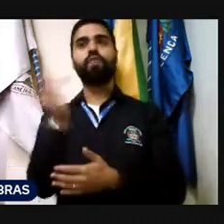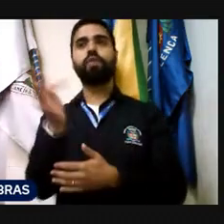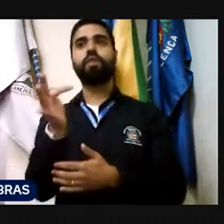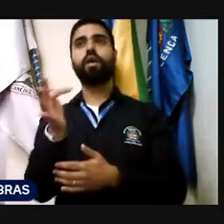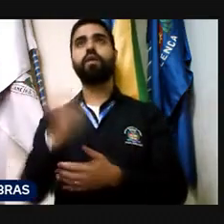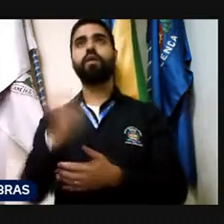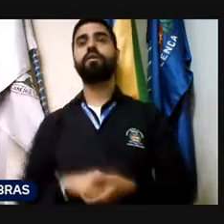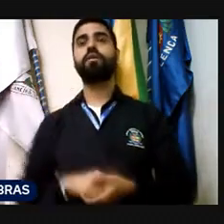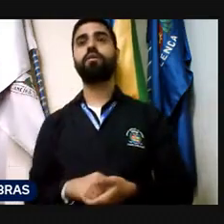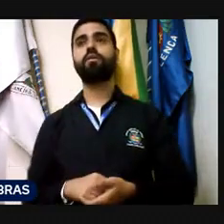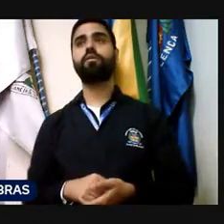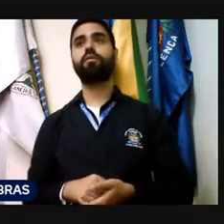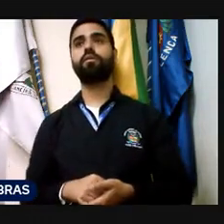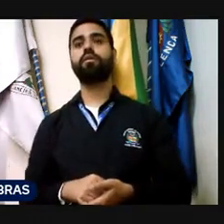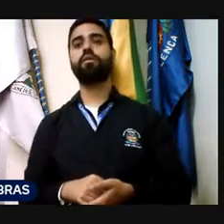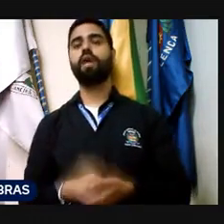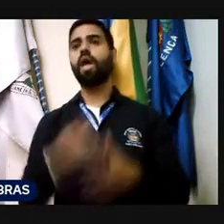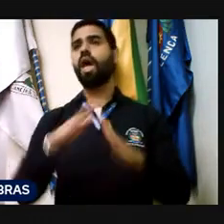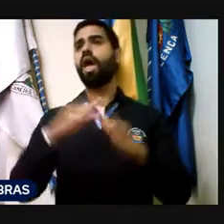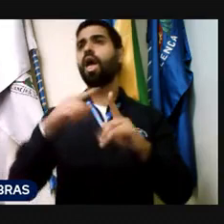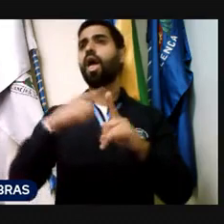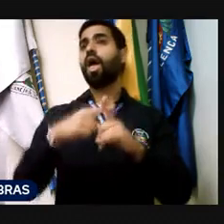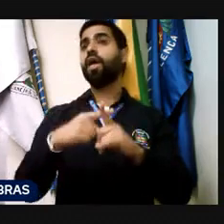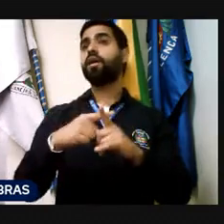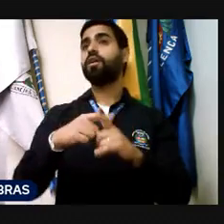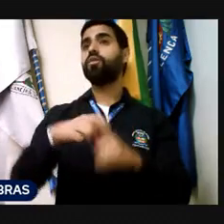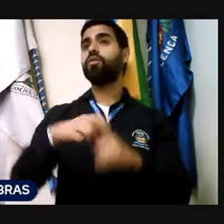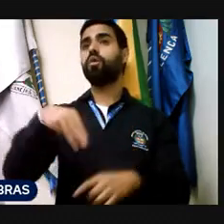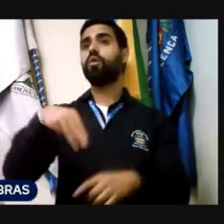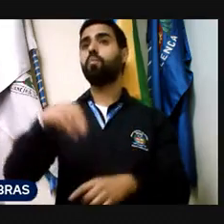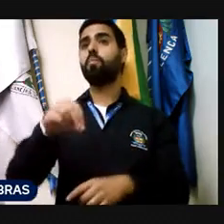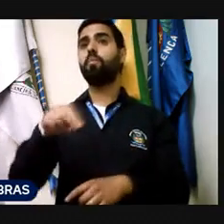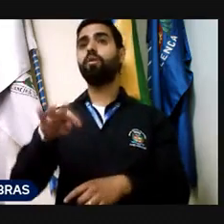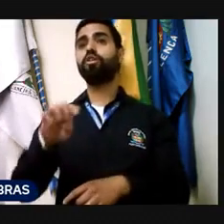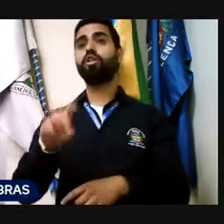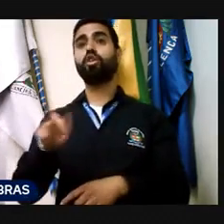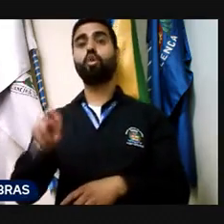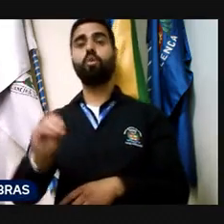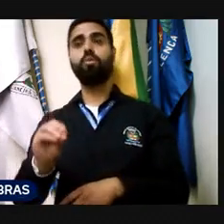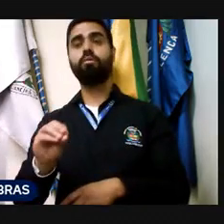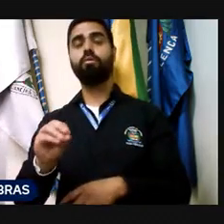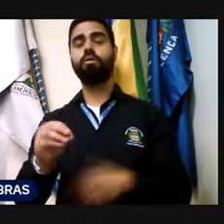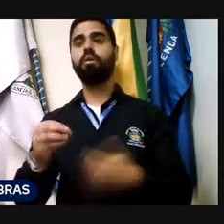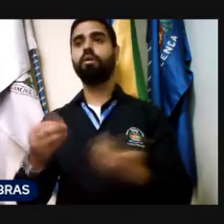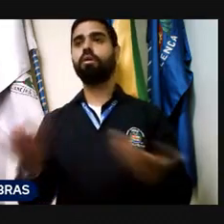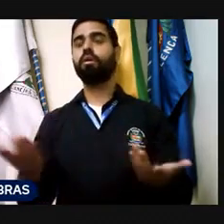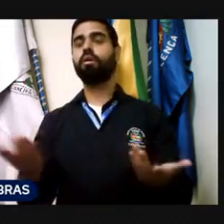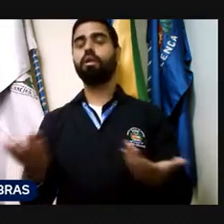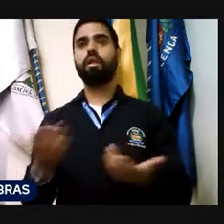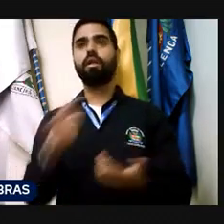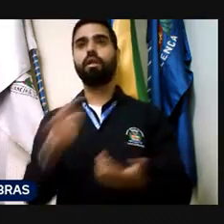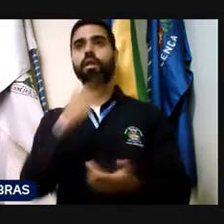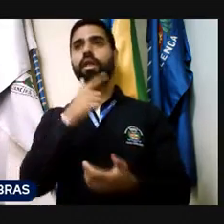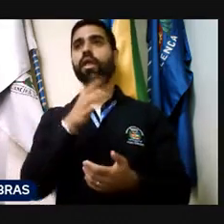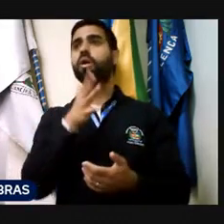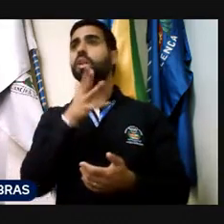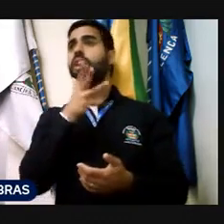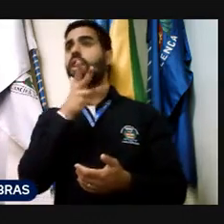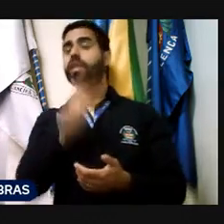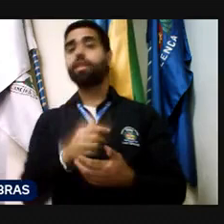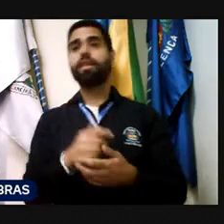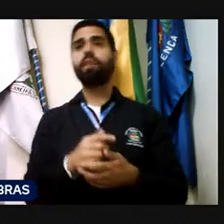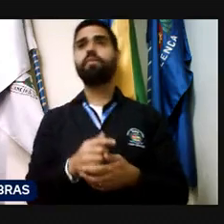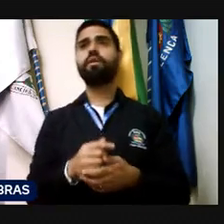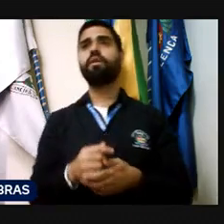Paróquia do Monte Douro, Padre Henrique Bernardo, trouxeram agora um projeto lá do Rio. Quanto tempo, Pedro Graça, eu luto com esse